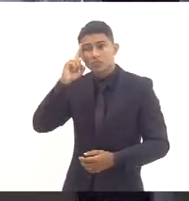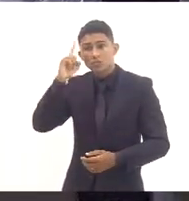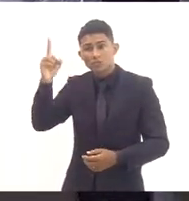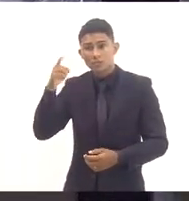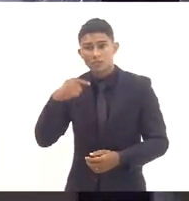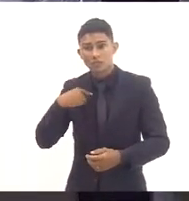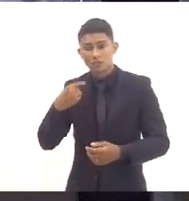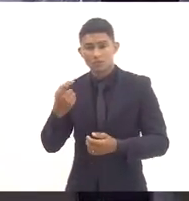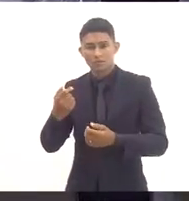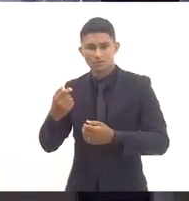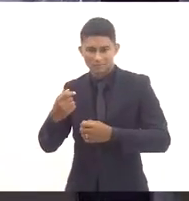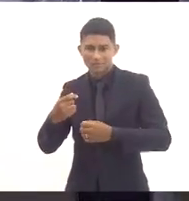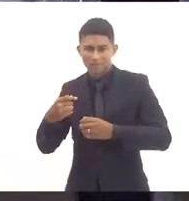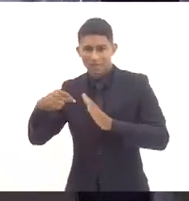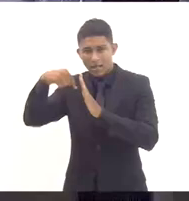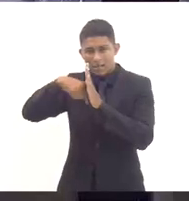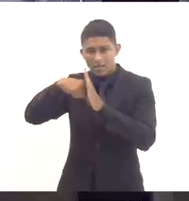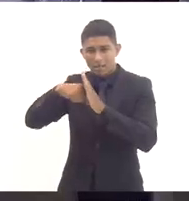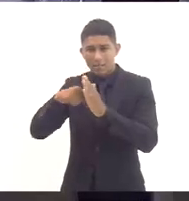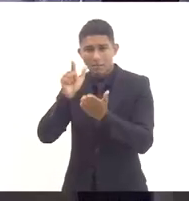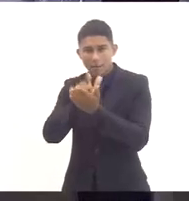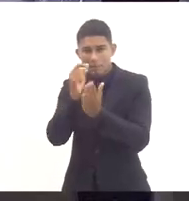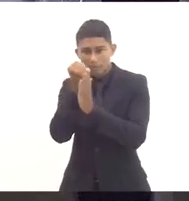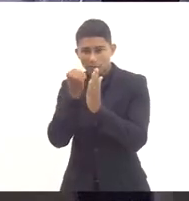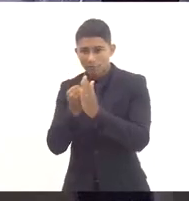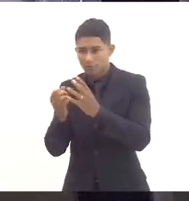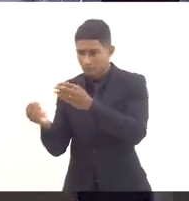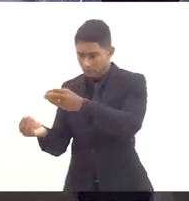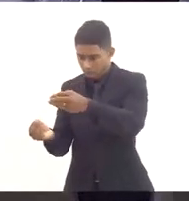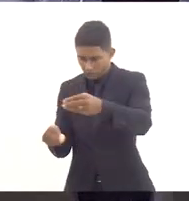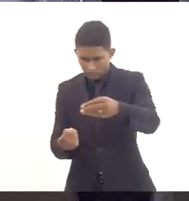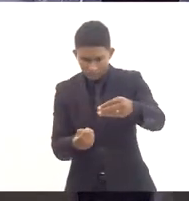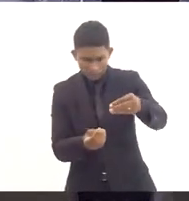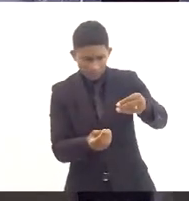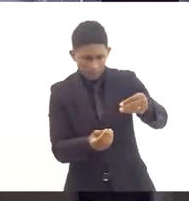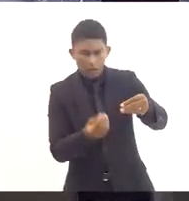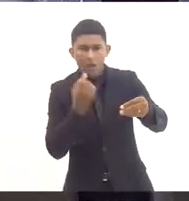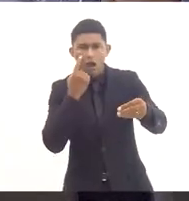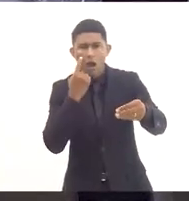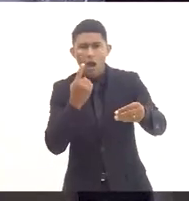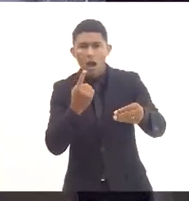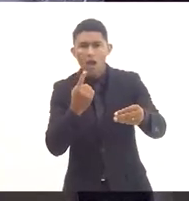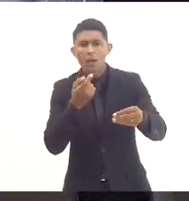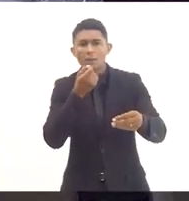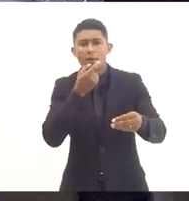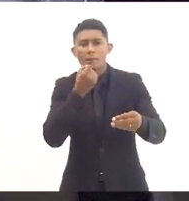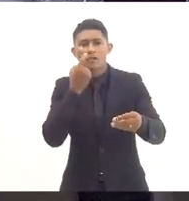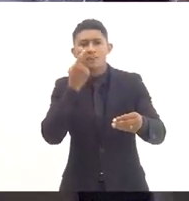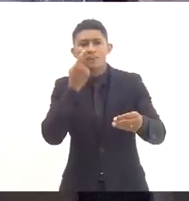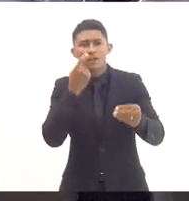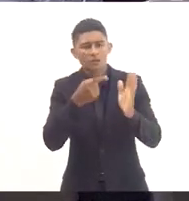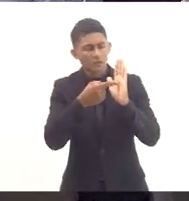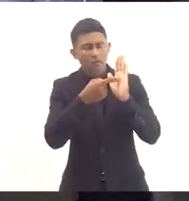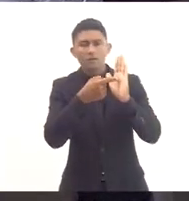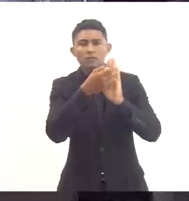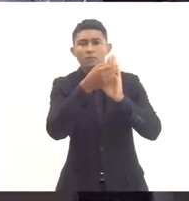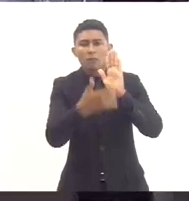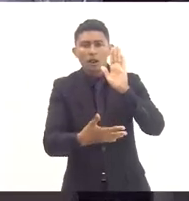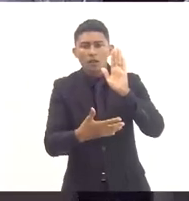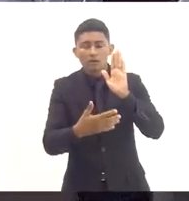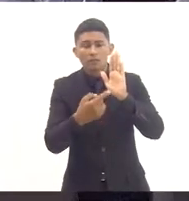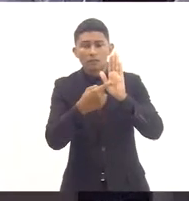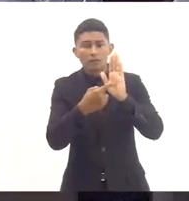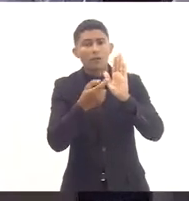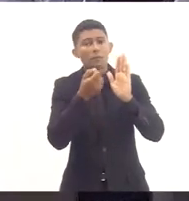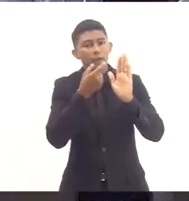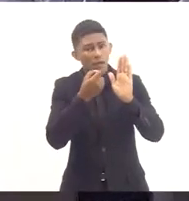exame lacrado que eu não tinha coragem de abrir porque eu fui ler a bula do remédio a bula do remédio ele dizia claramente que ele era